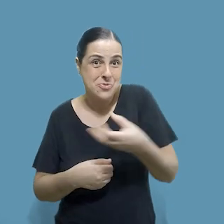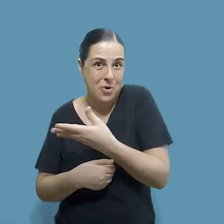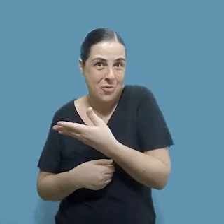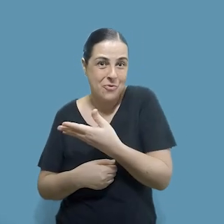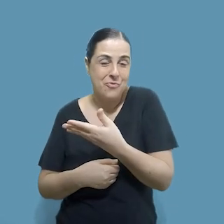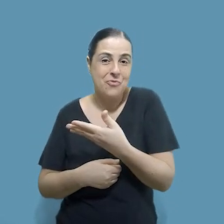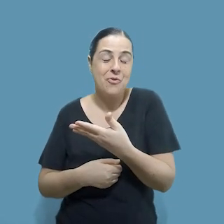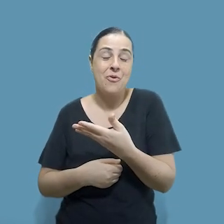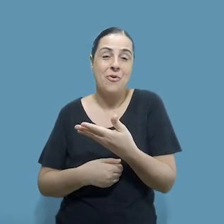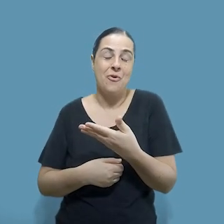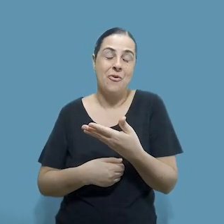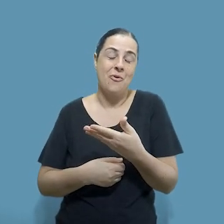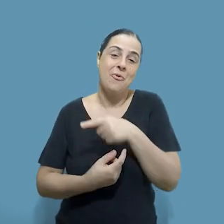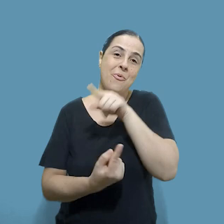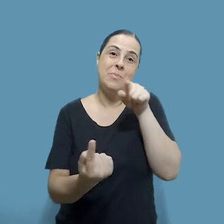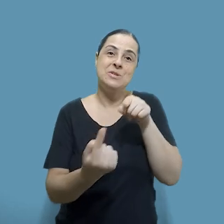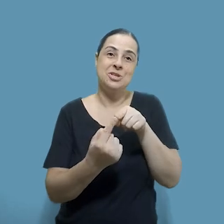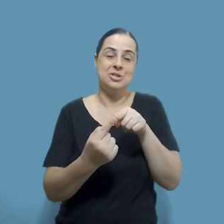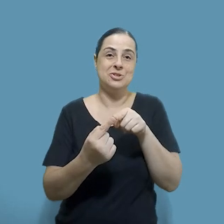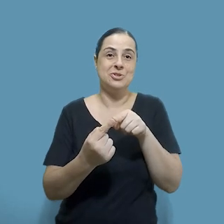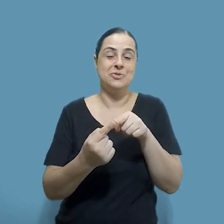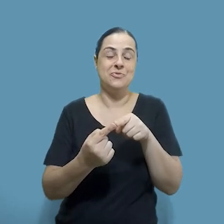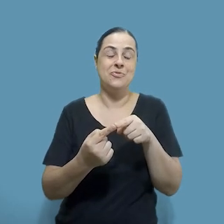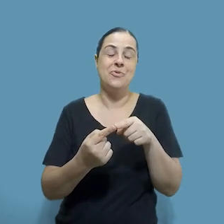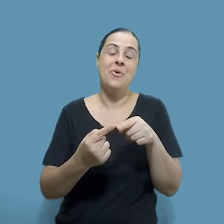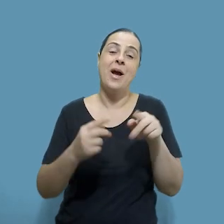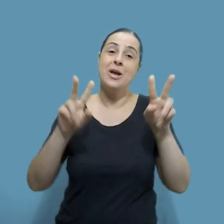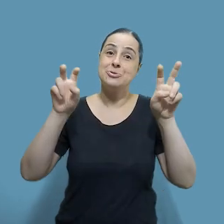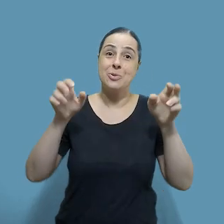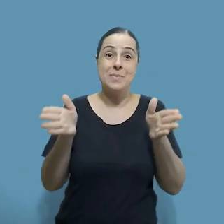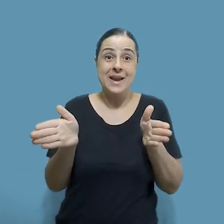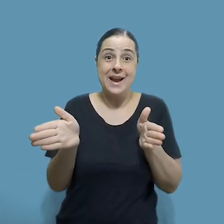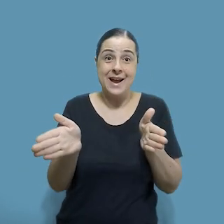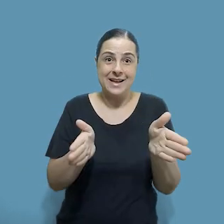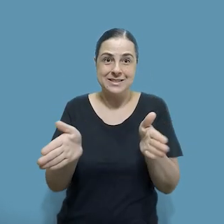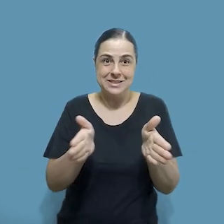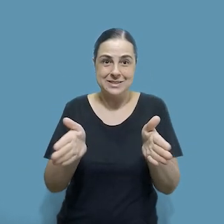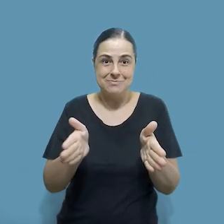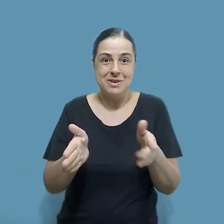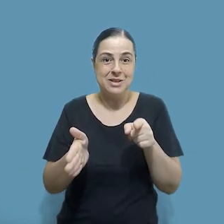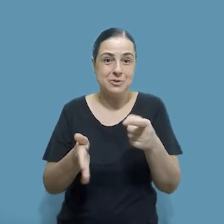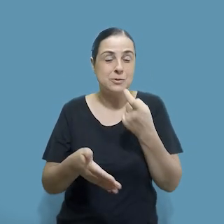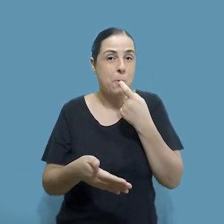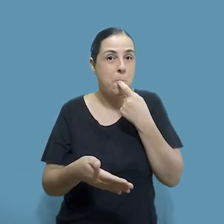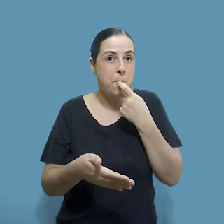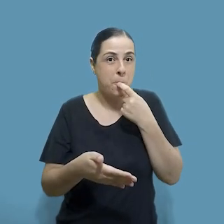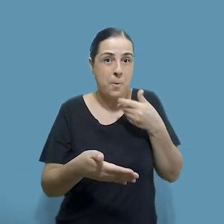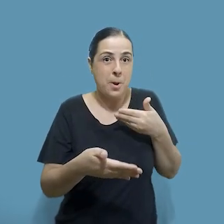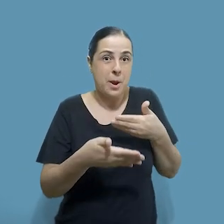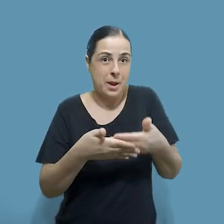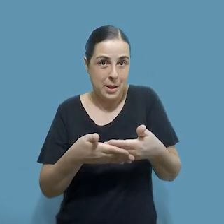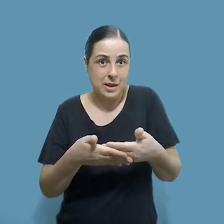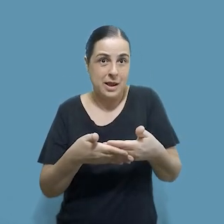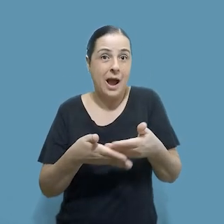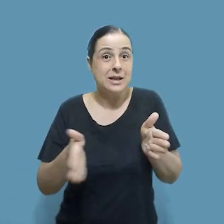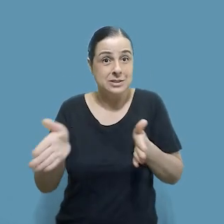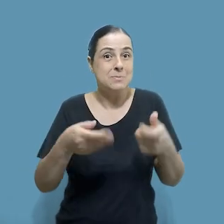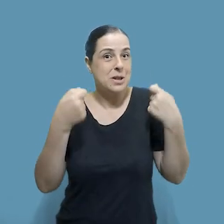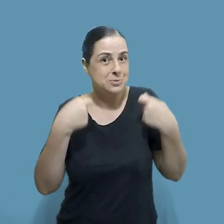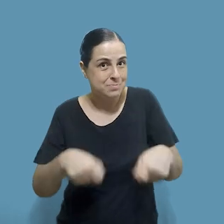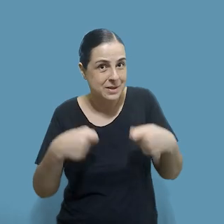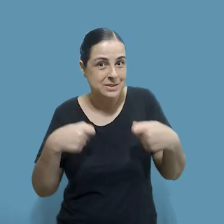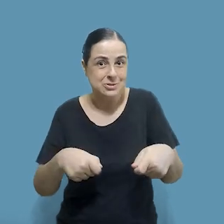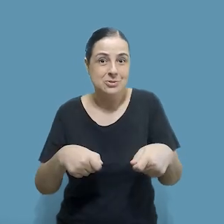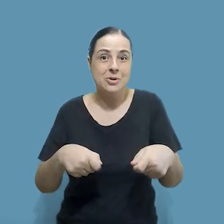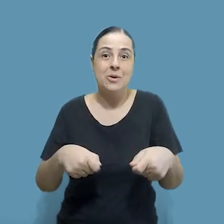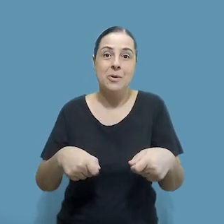pouco de acessibilidade, né? Acho que você teve uma experiência recente de precisar de acessibilidade, eu também já rompi